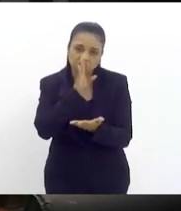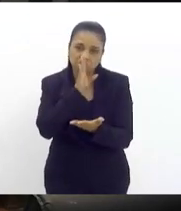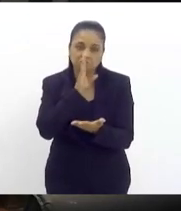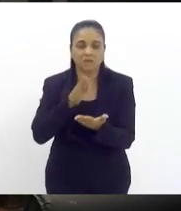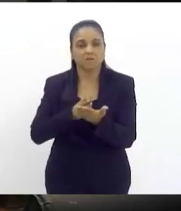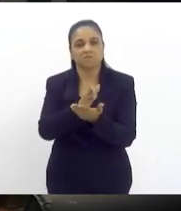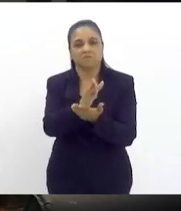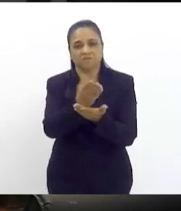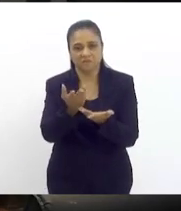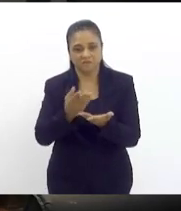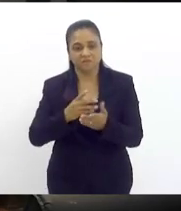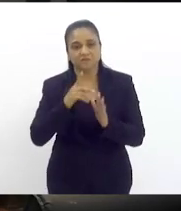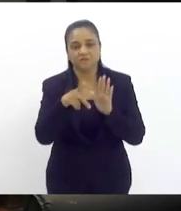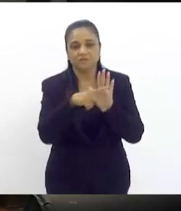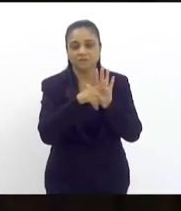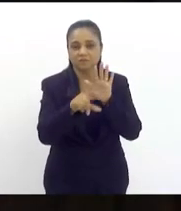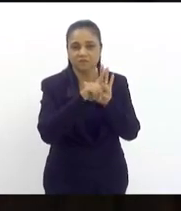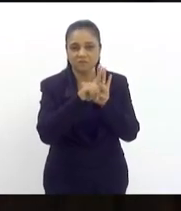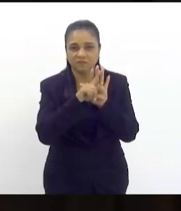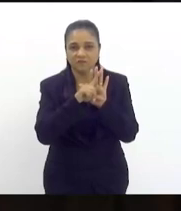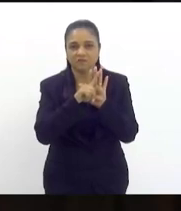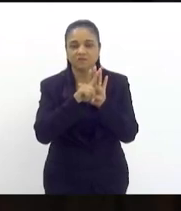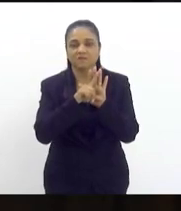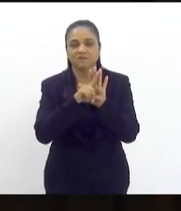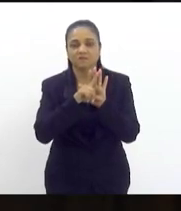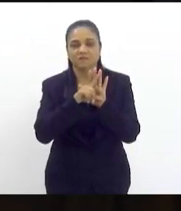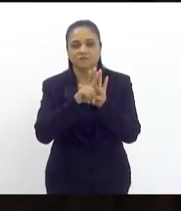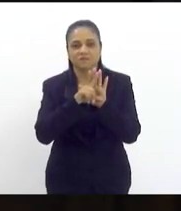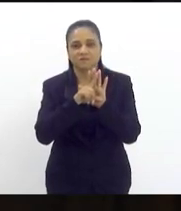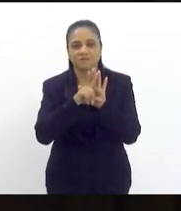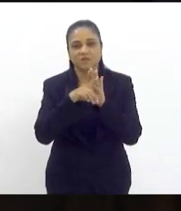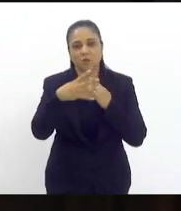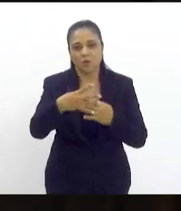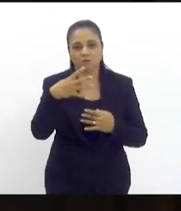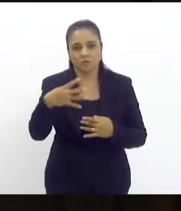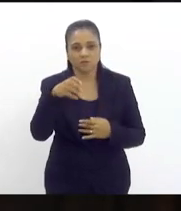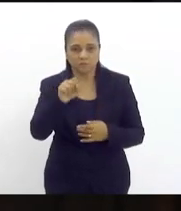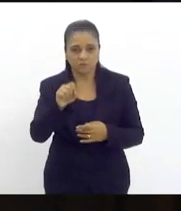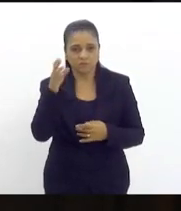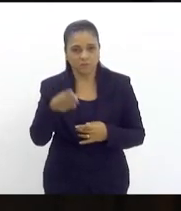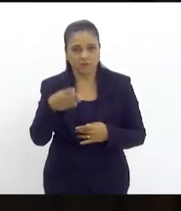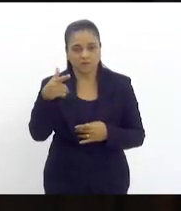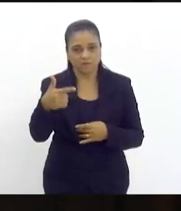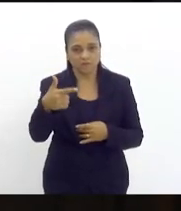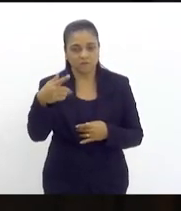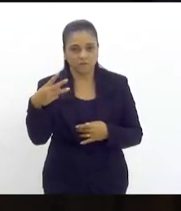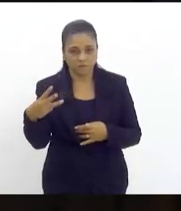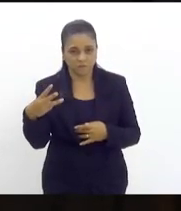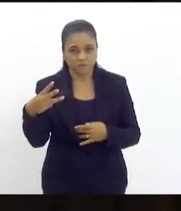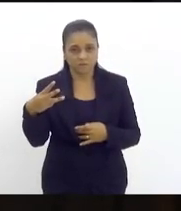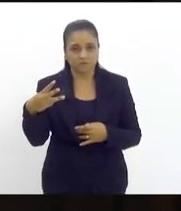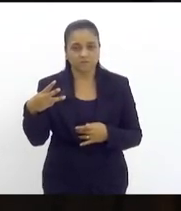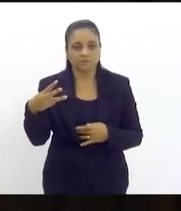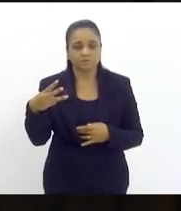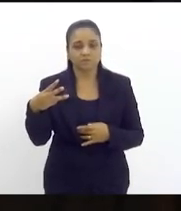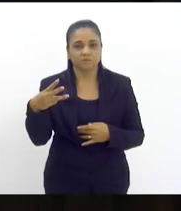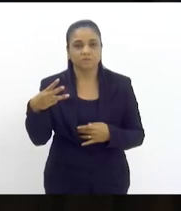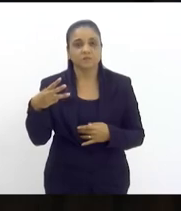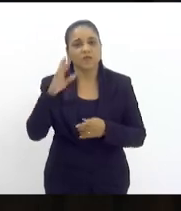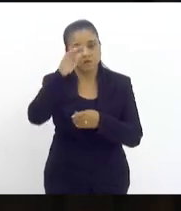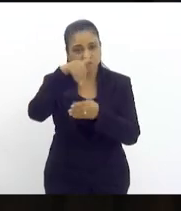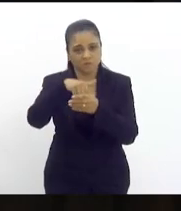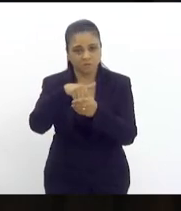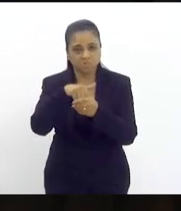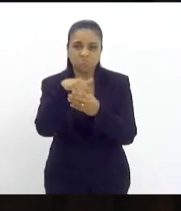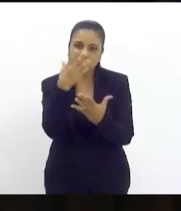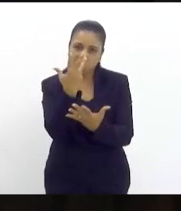estão, aprovado. Projeto de lei 448 de 2023, em votação,